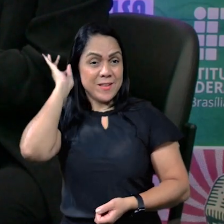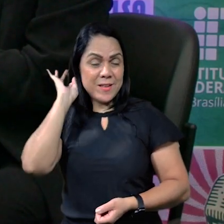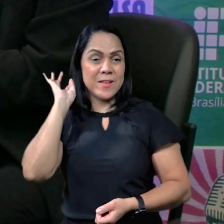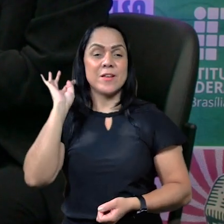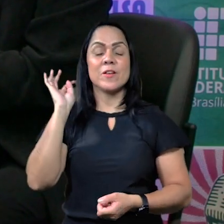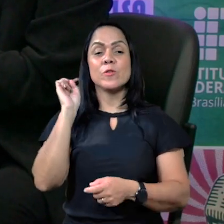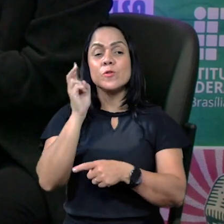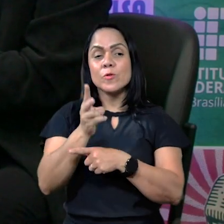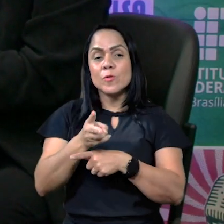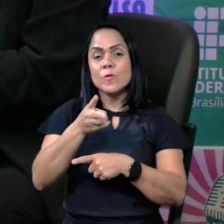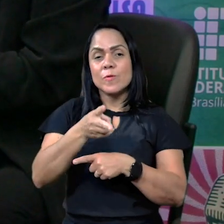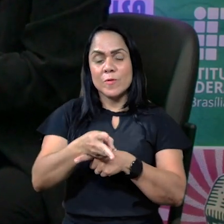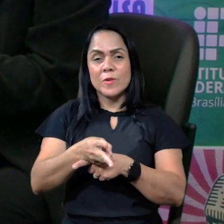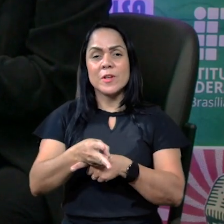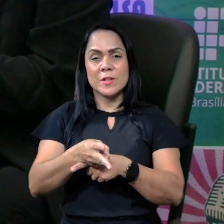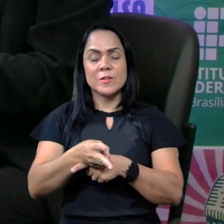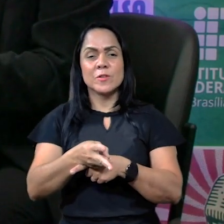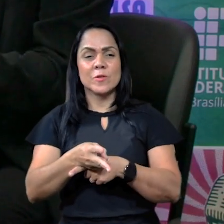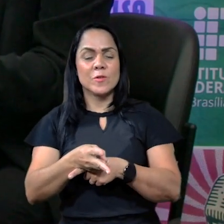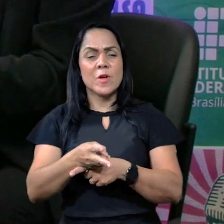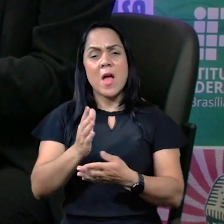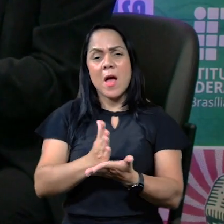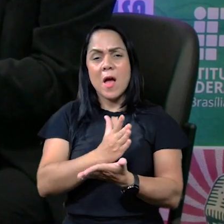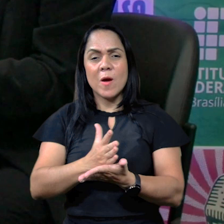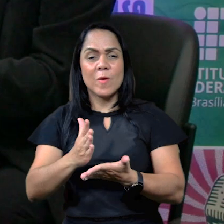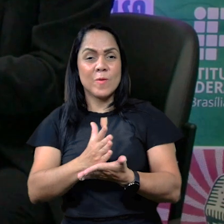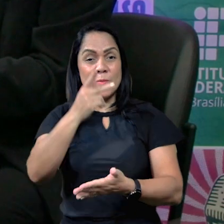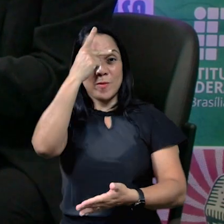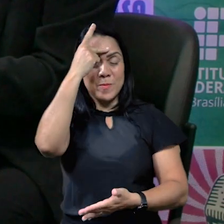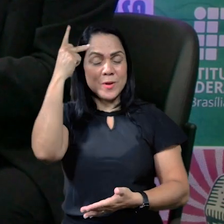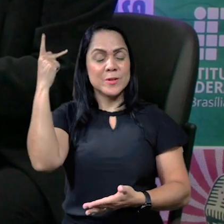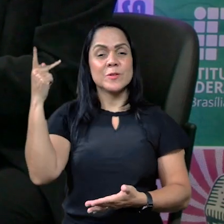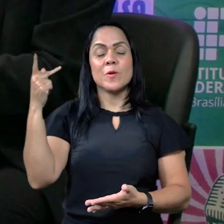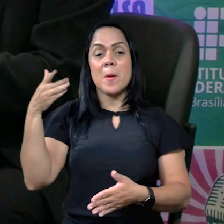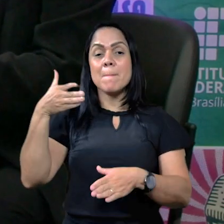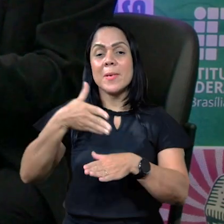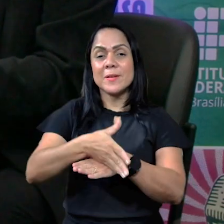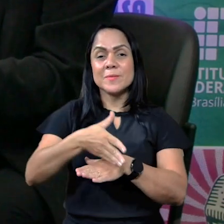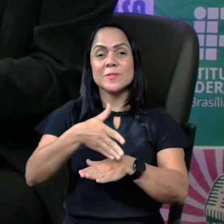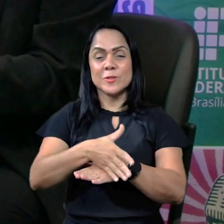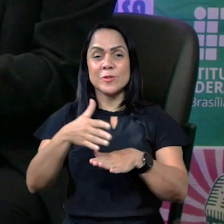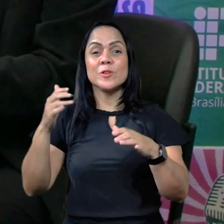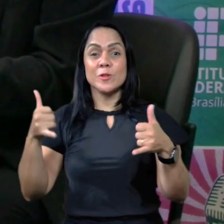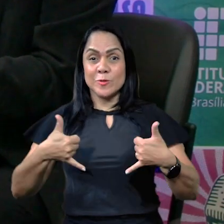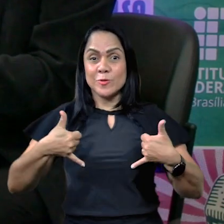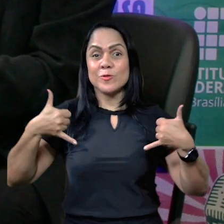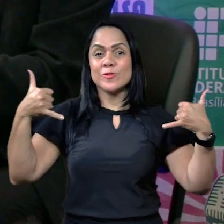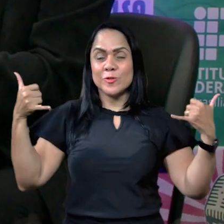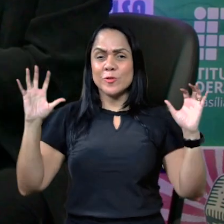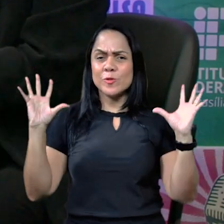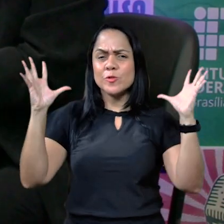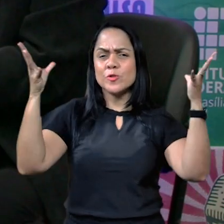Algumas pessoas que participam de eventos e shows em Brasília já devem conhecer a Tael de shows também,